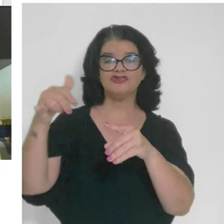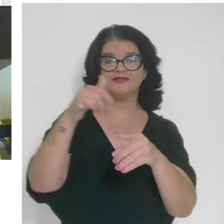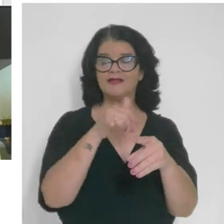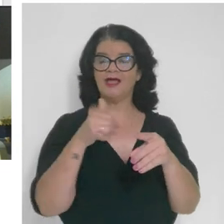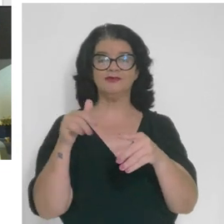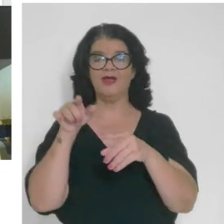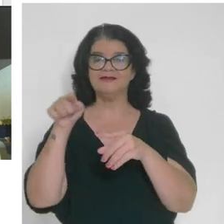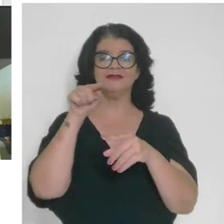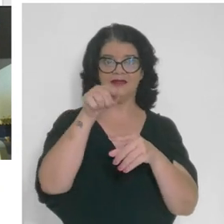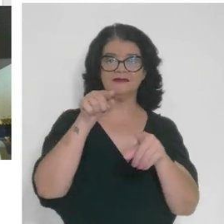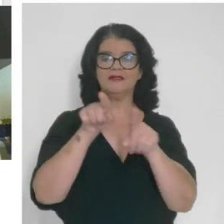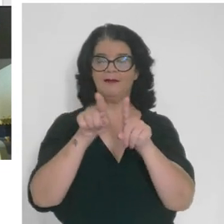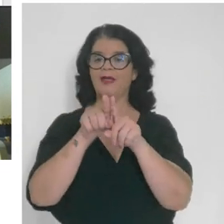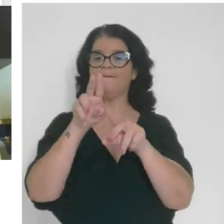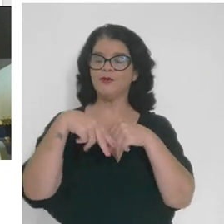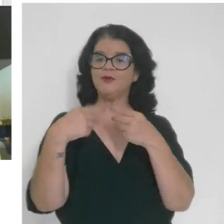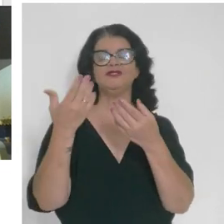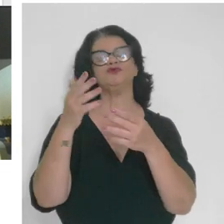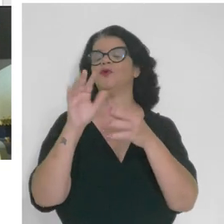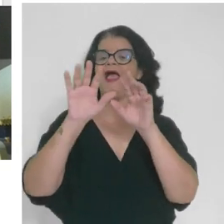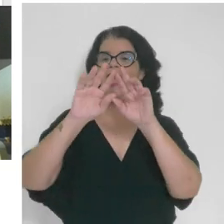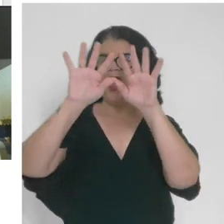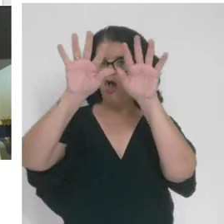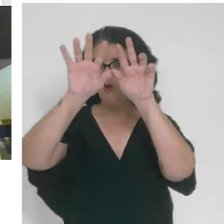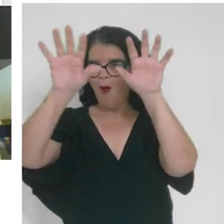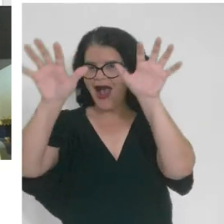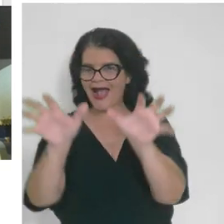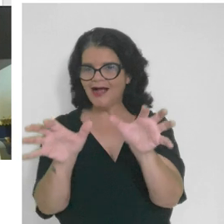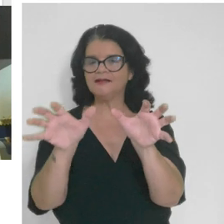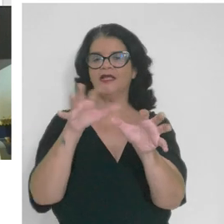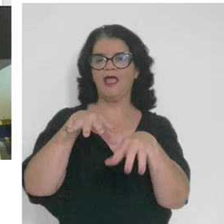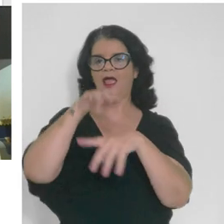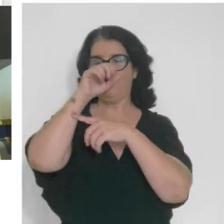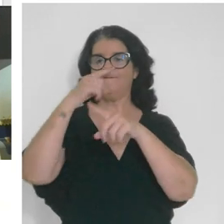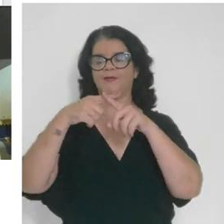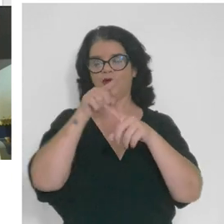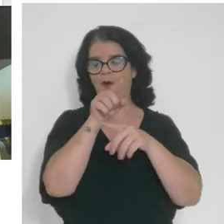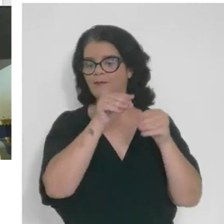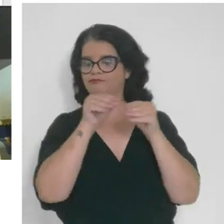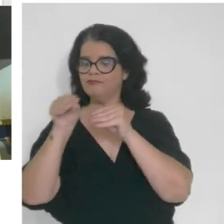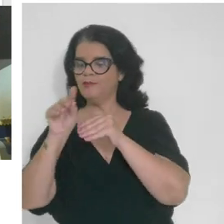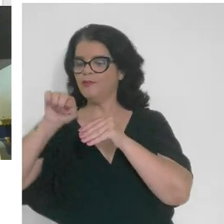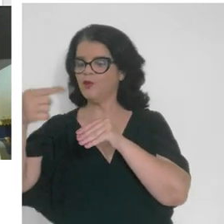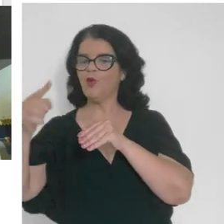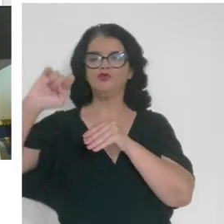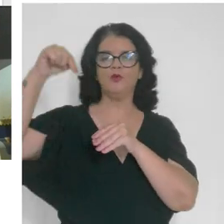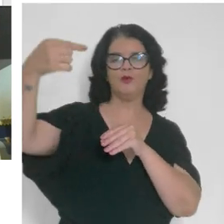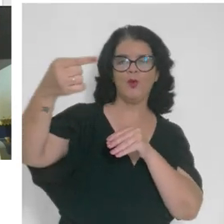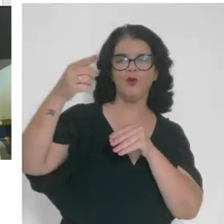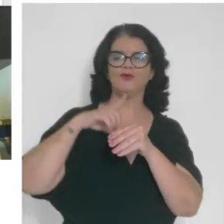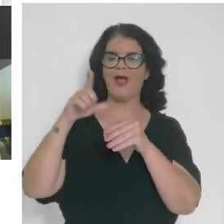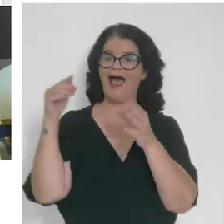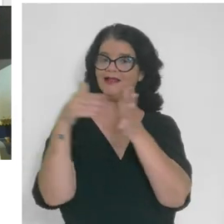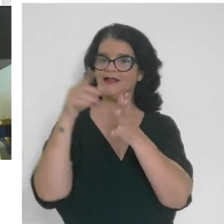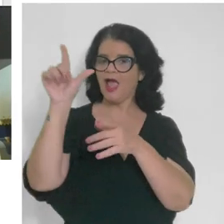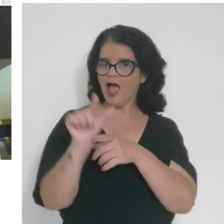é por isso, pessoal, que se chama cadeia respiratória, porque o NADH passa para um transportador, para outro, até fazer essas